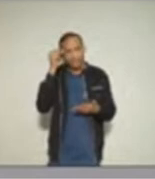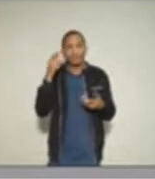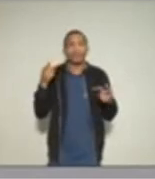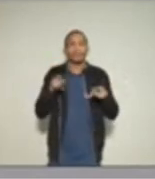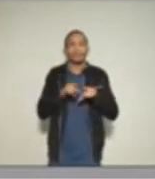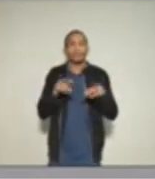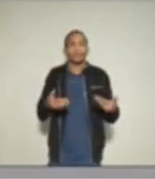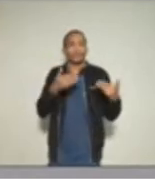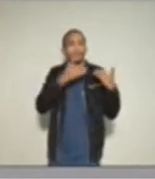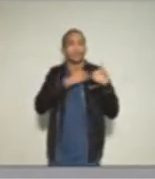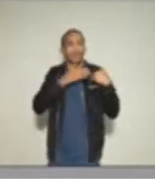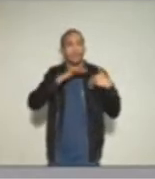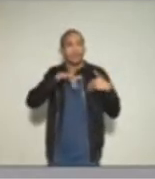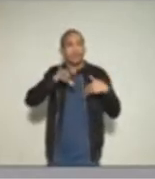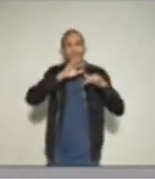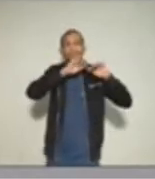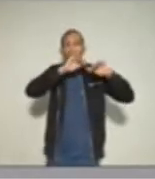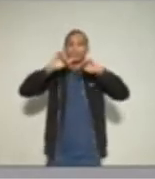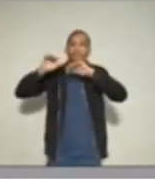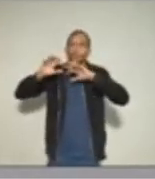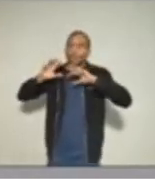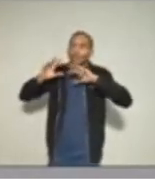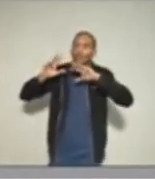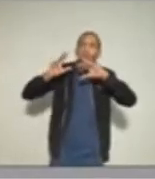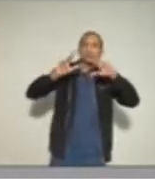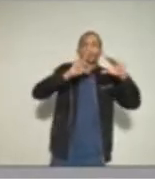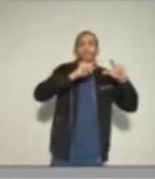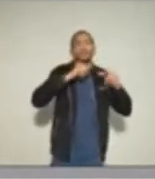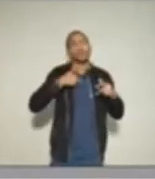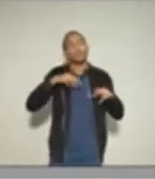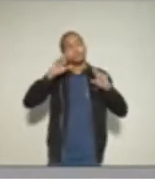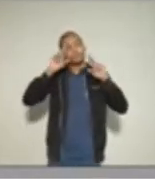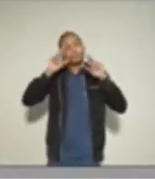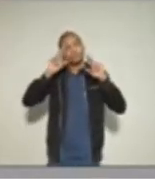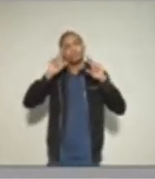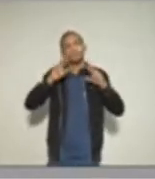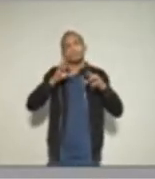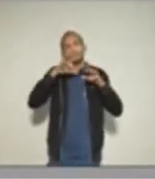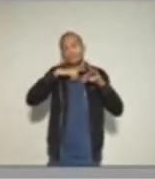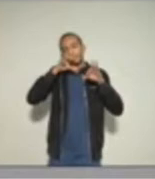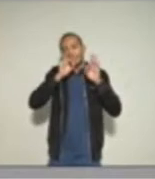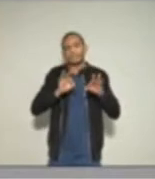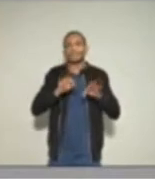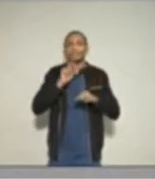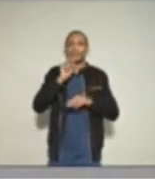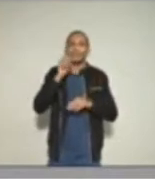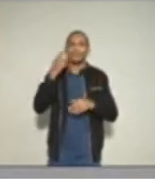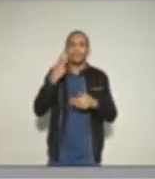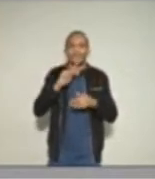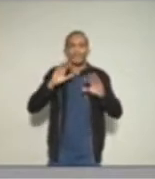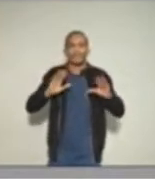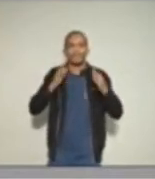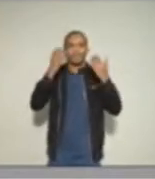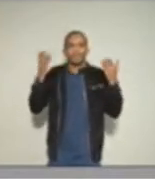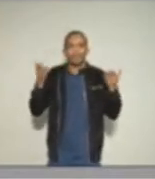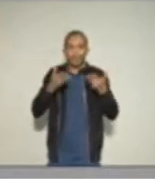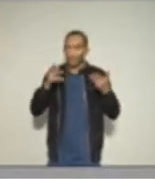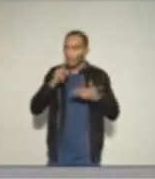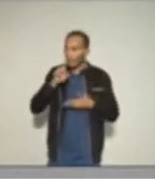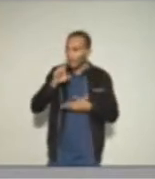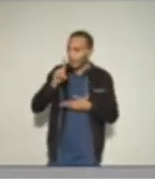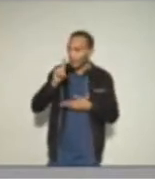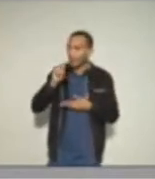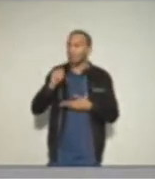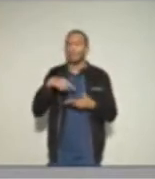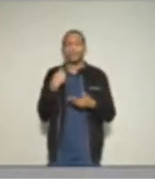a responsabilidade de cada um, de todos, e eu espero não, tenho certeza, que desse evento, Pedro Marião, a gente vai